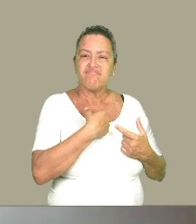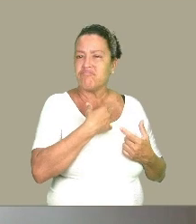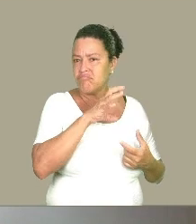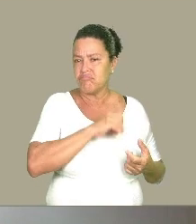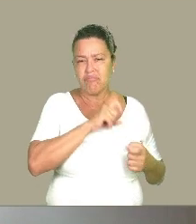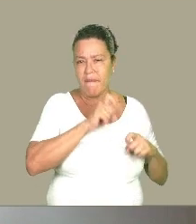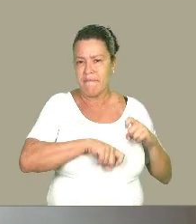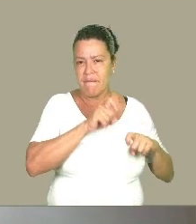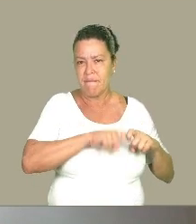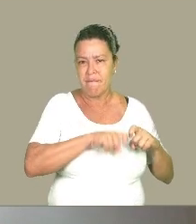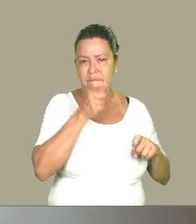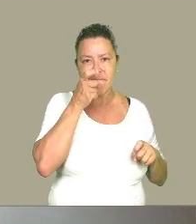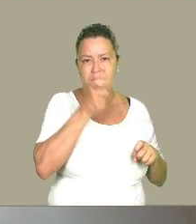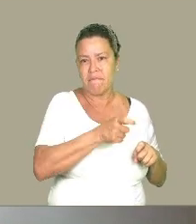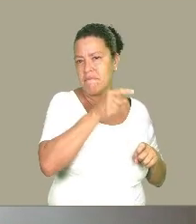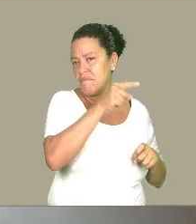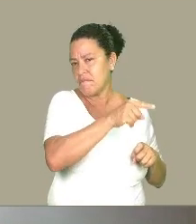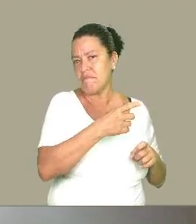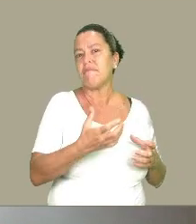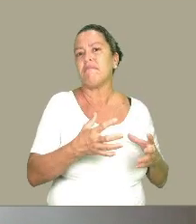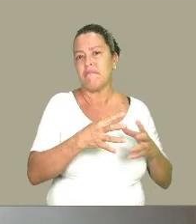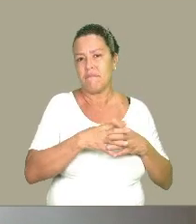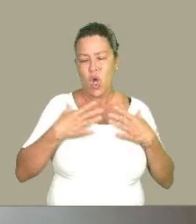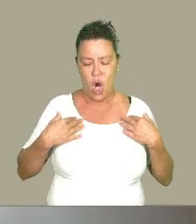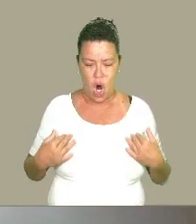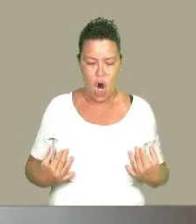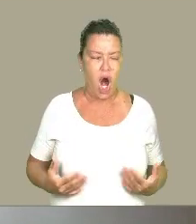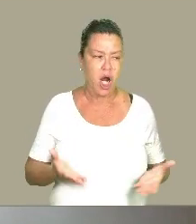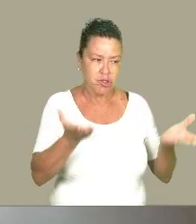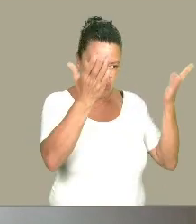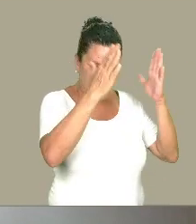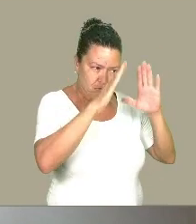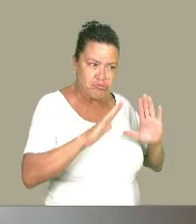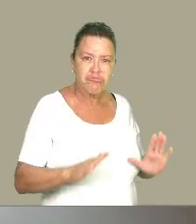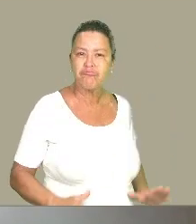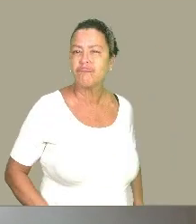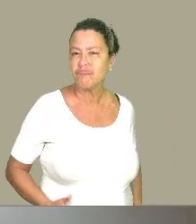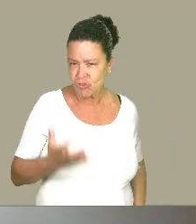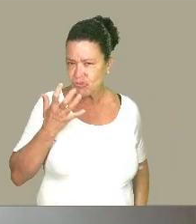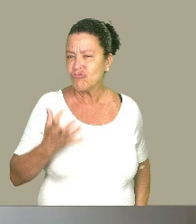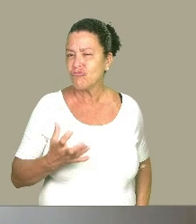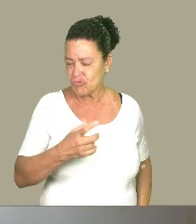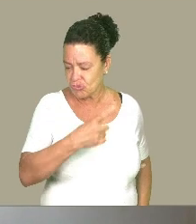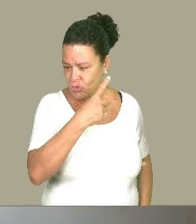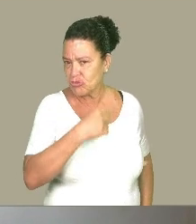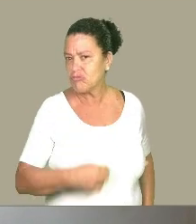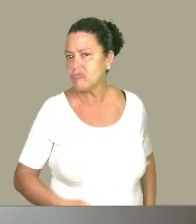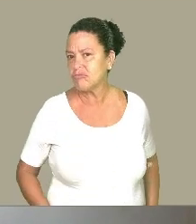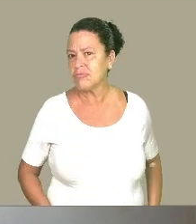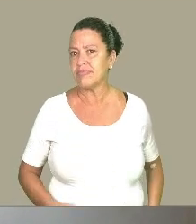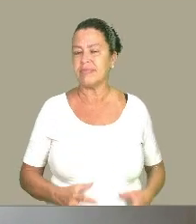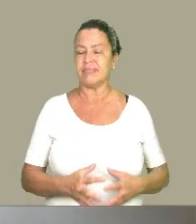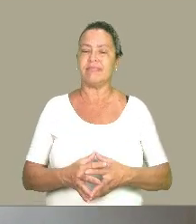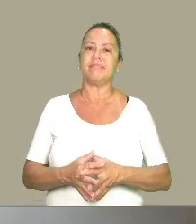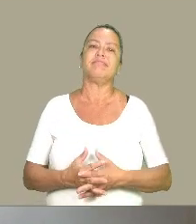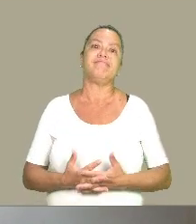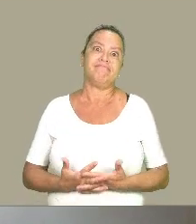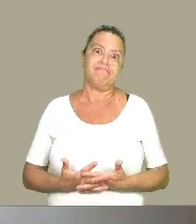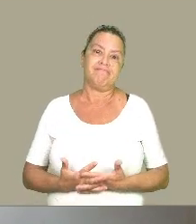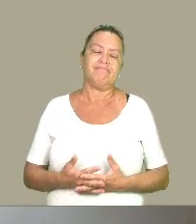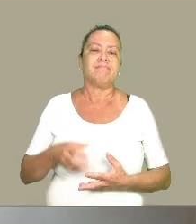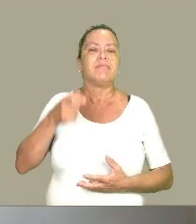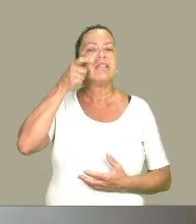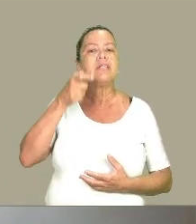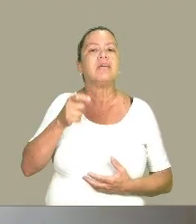pelo interesse no corpo, na beleza daquela outra pessoa, né? E é